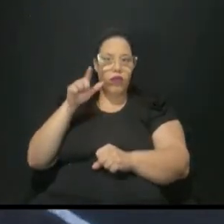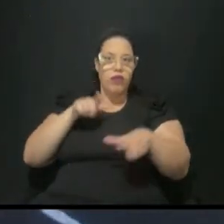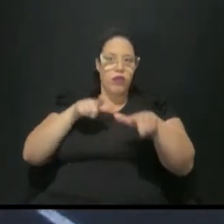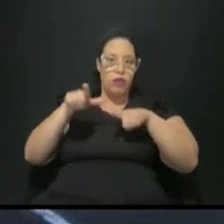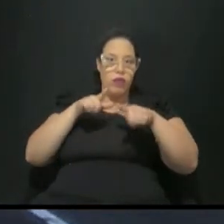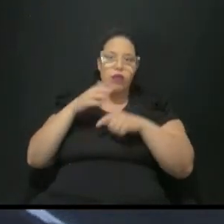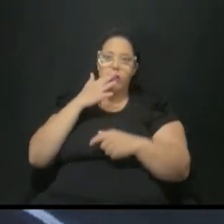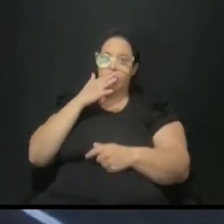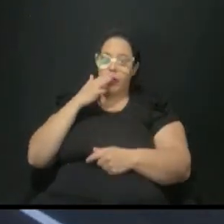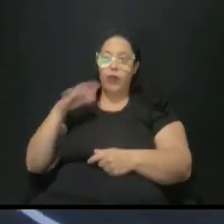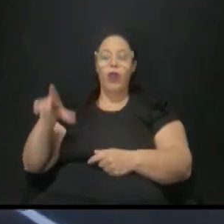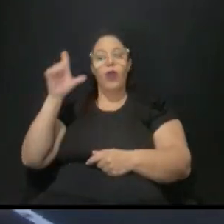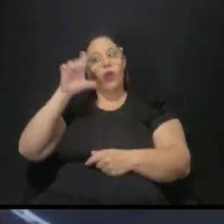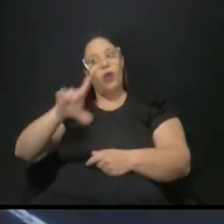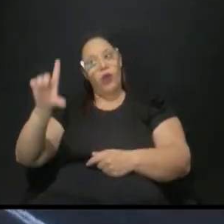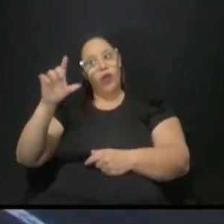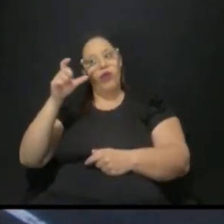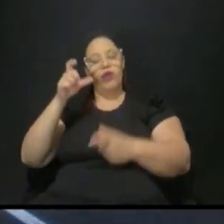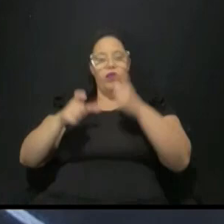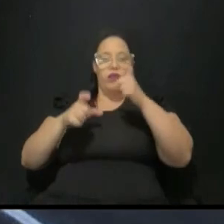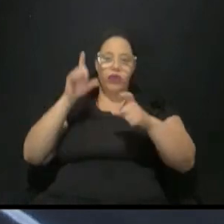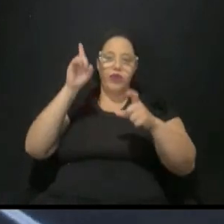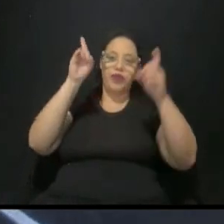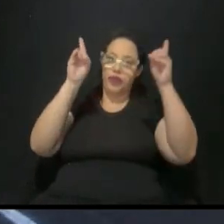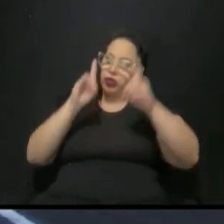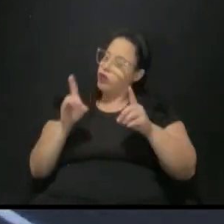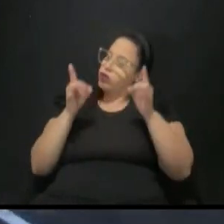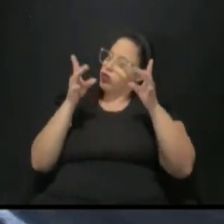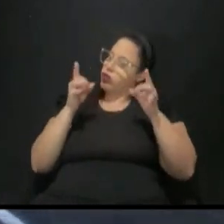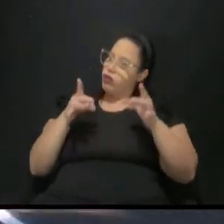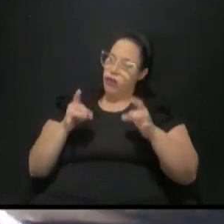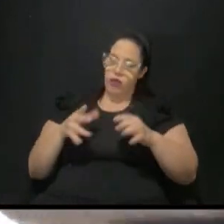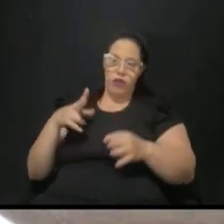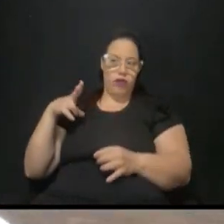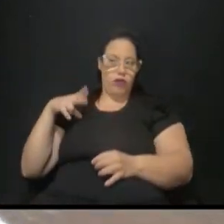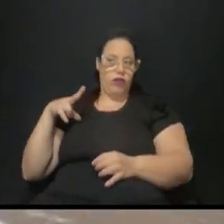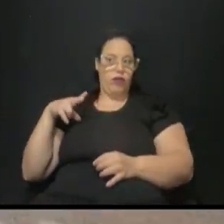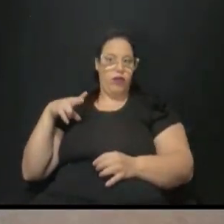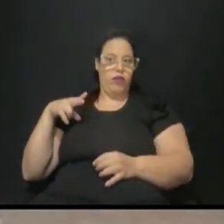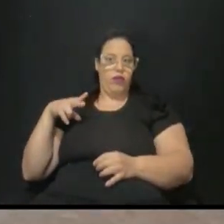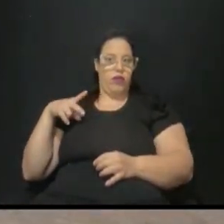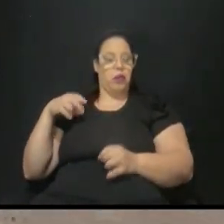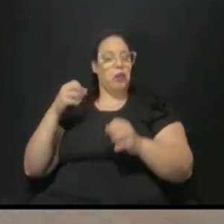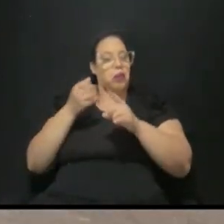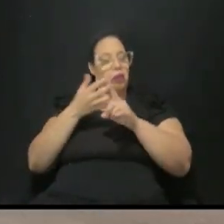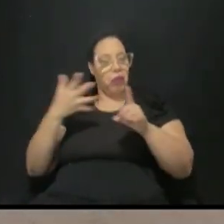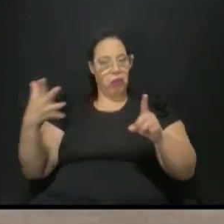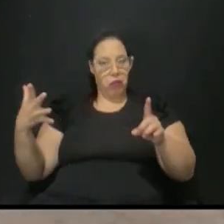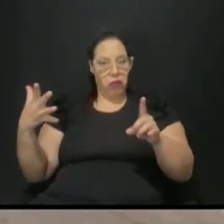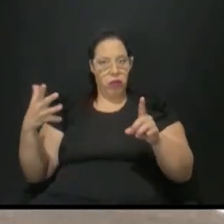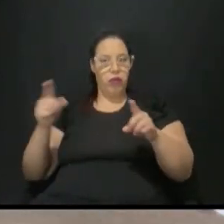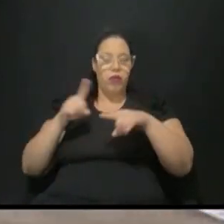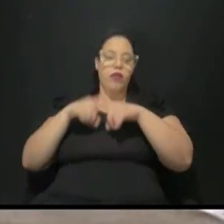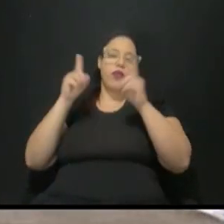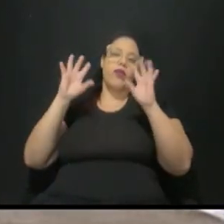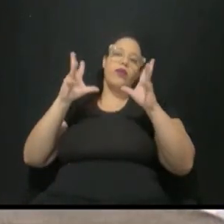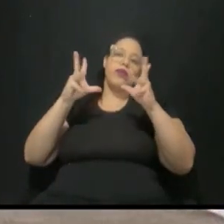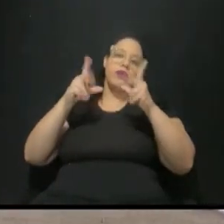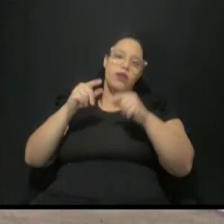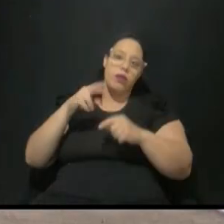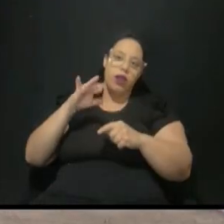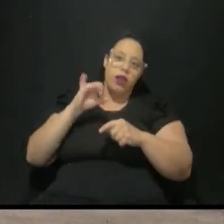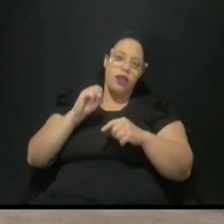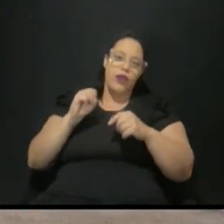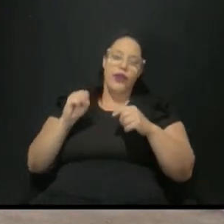que cada deficiência tem a sua particularidade, cada deficiência tem as suas características, mas todo mundo do PES está muito,